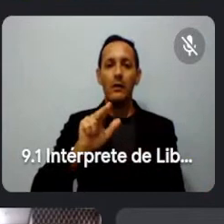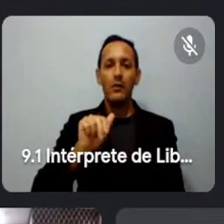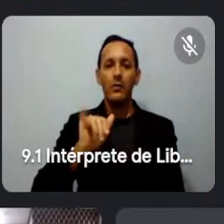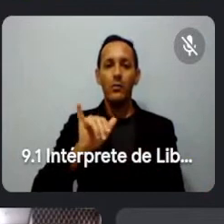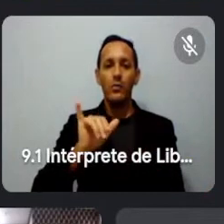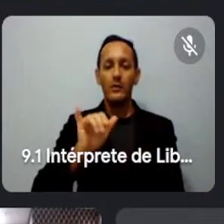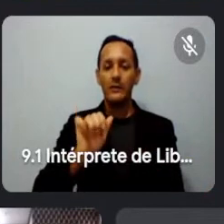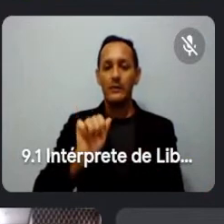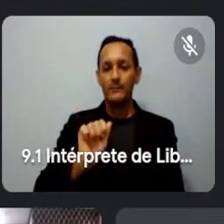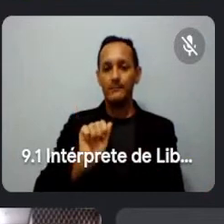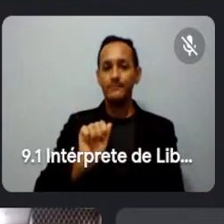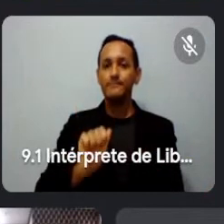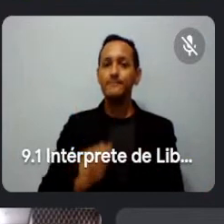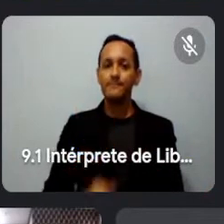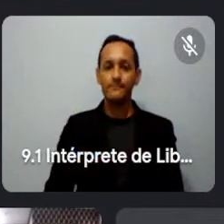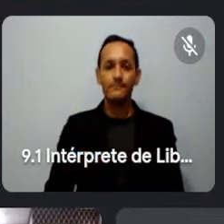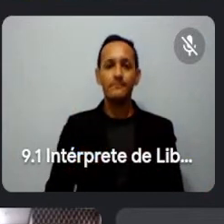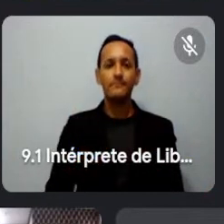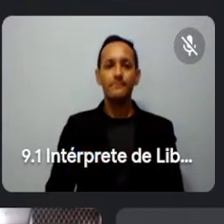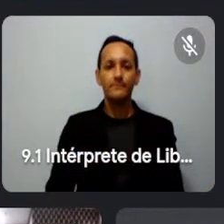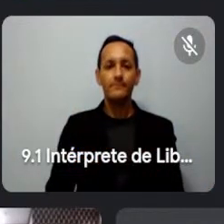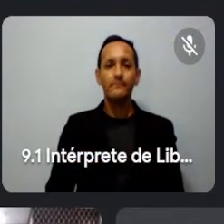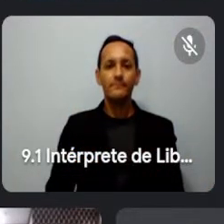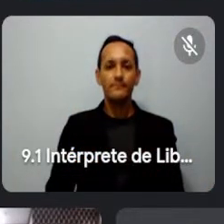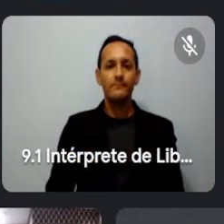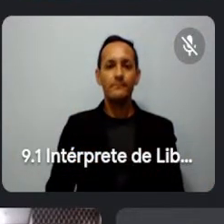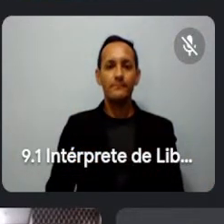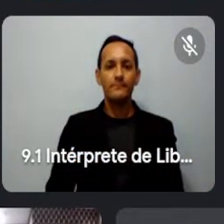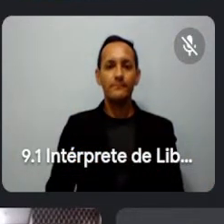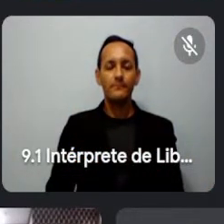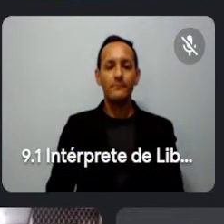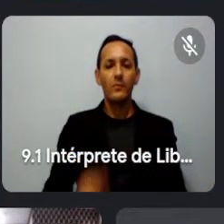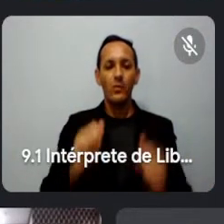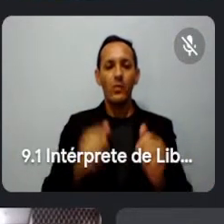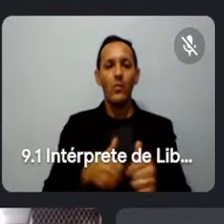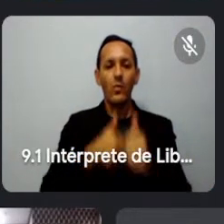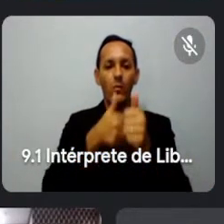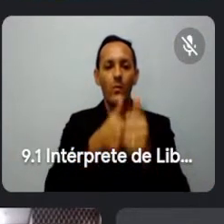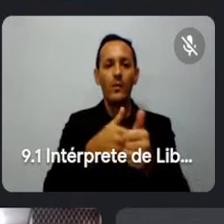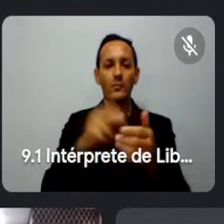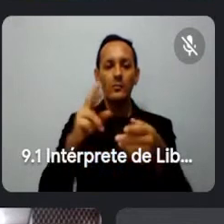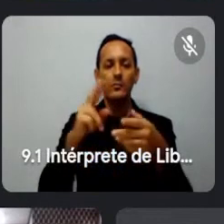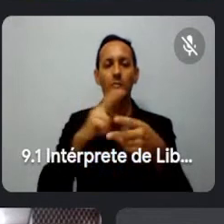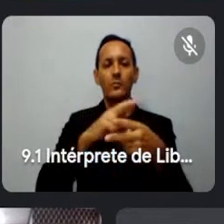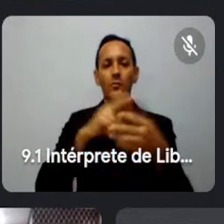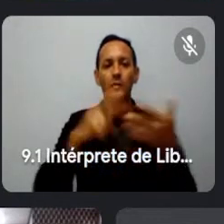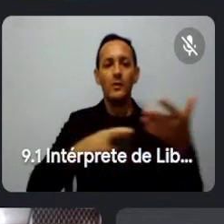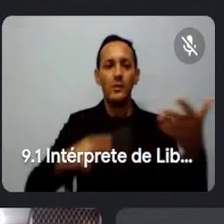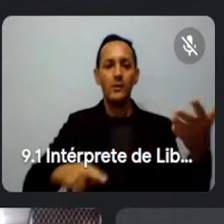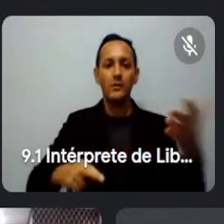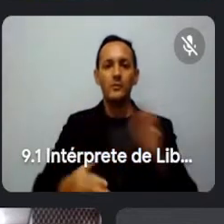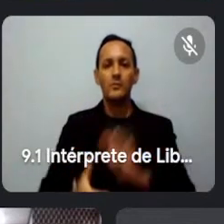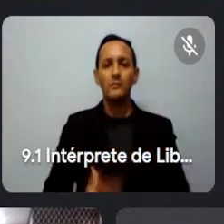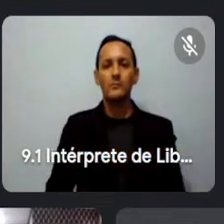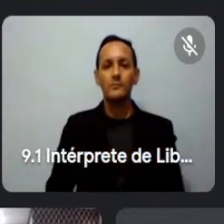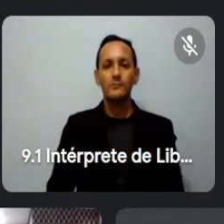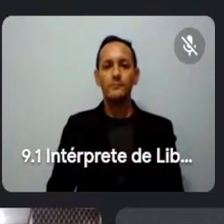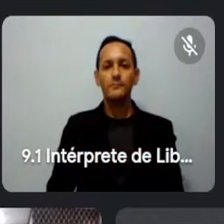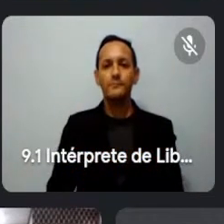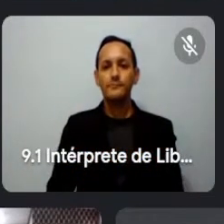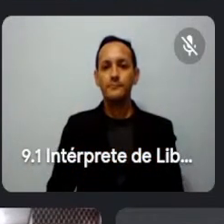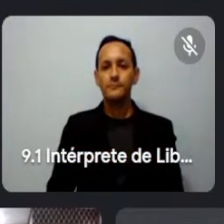bom então por essas razões sem mais delongas eu acompanho o eminente relator em o prefeito